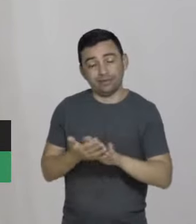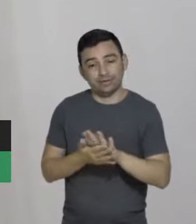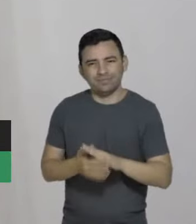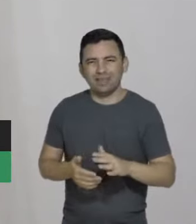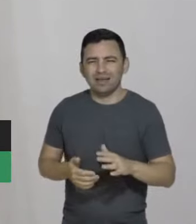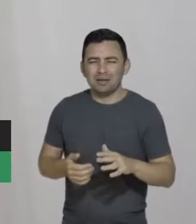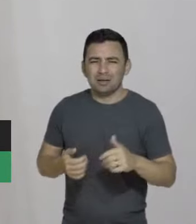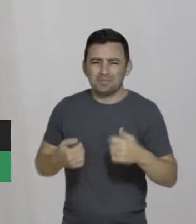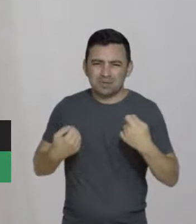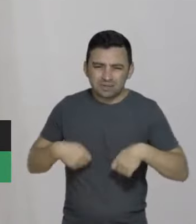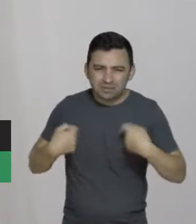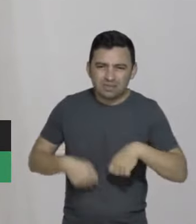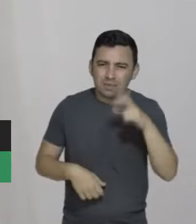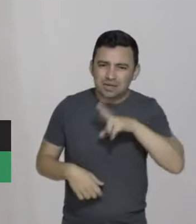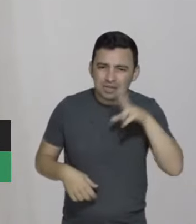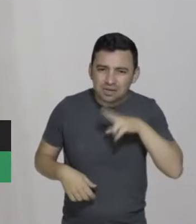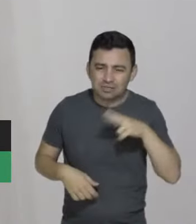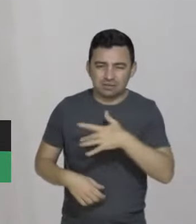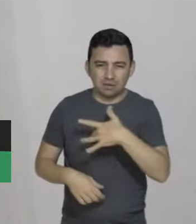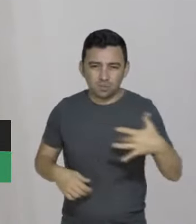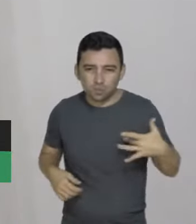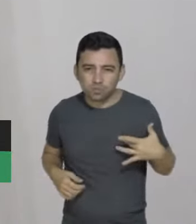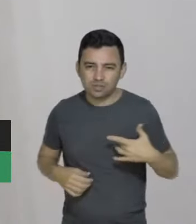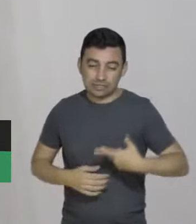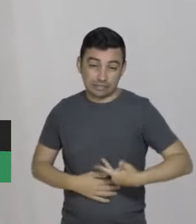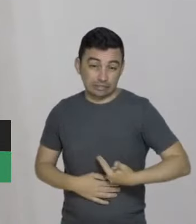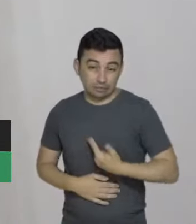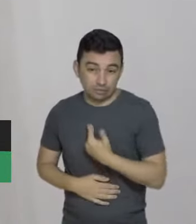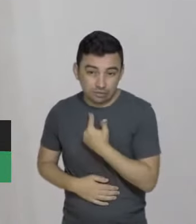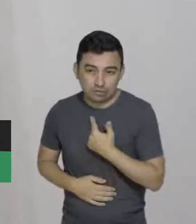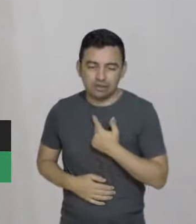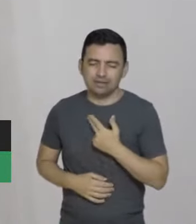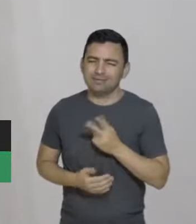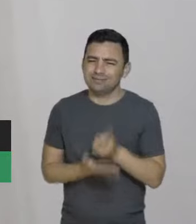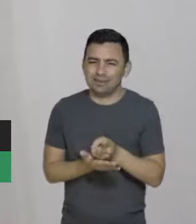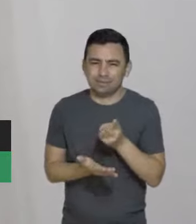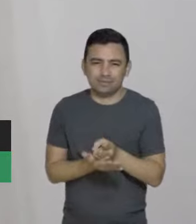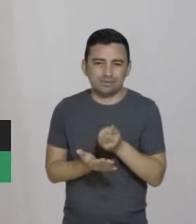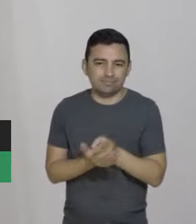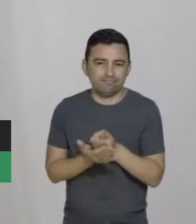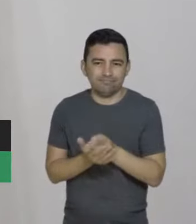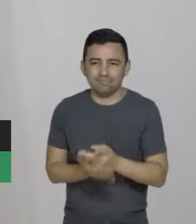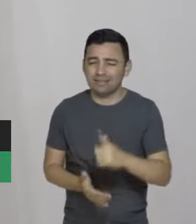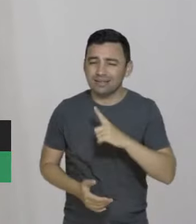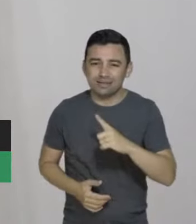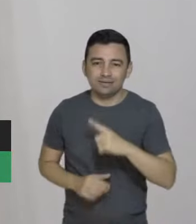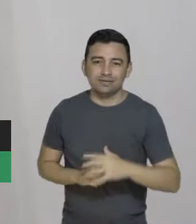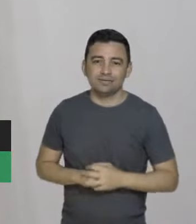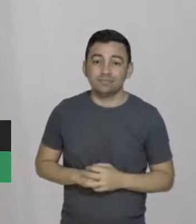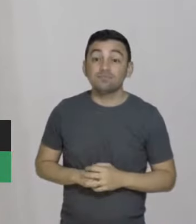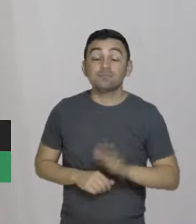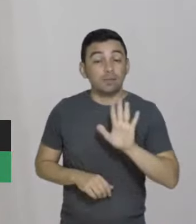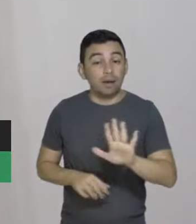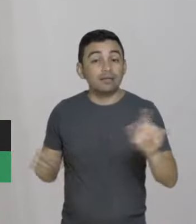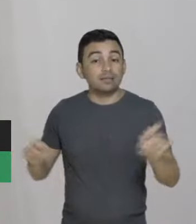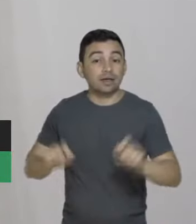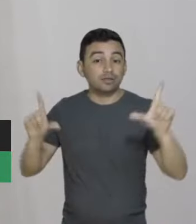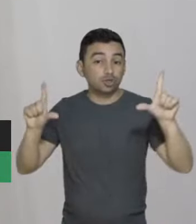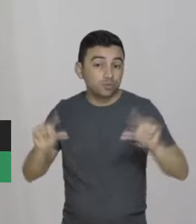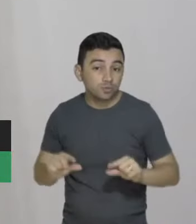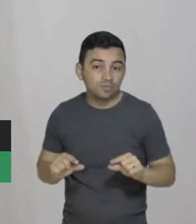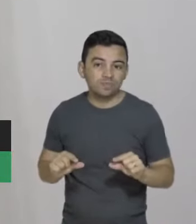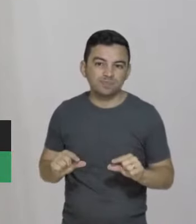questões emergenciais de saúde, as cirurgias, elas sempre vão existir. Elas não vão terminar, não vão acabar, mas elas podem ser diminuídas.